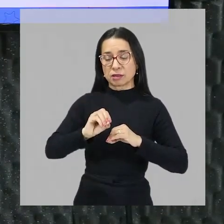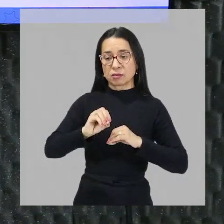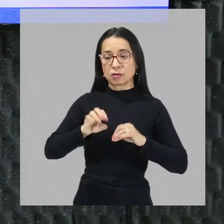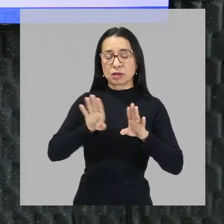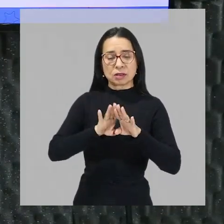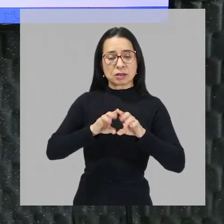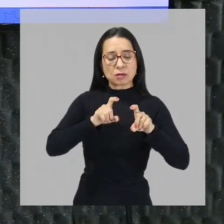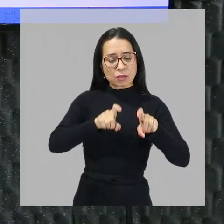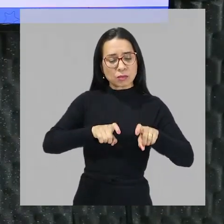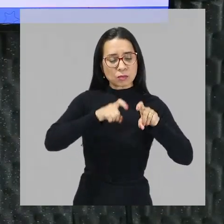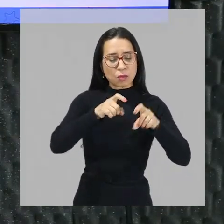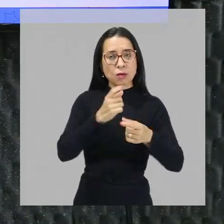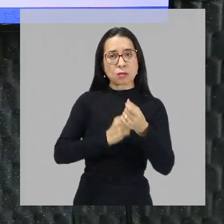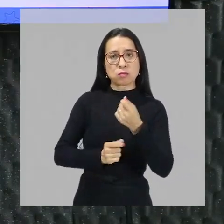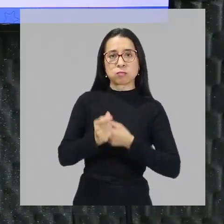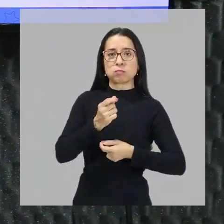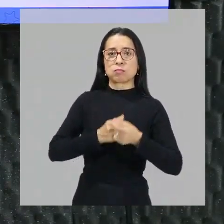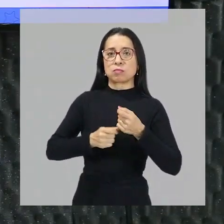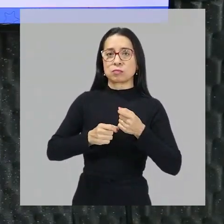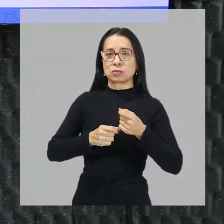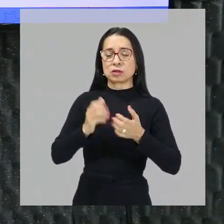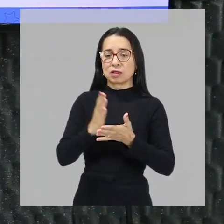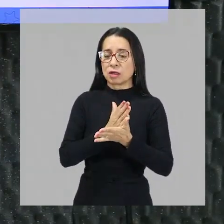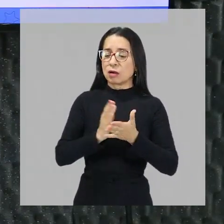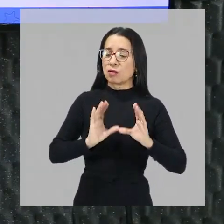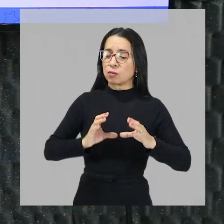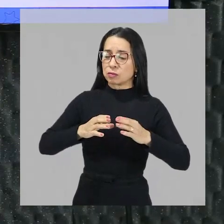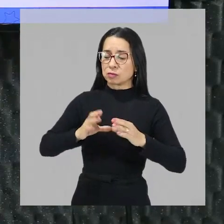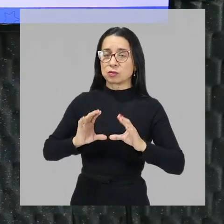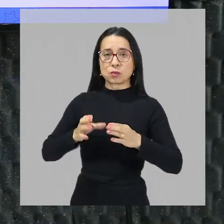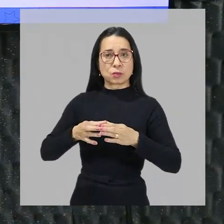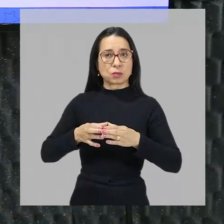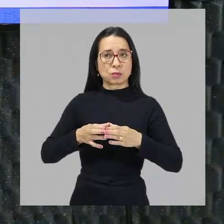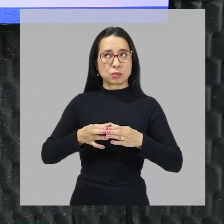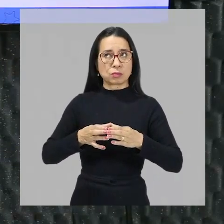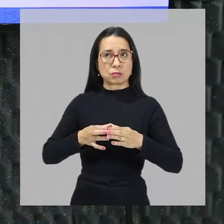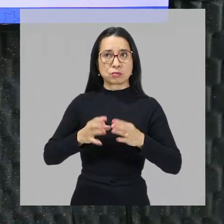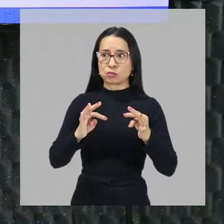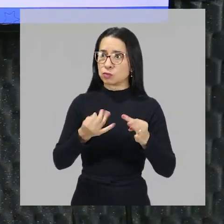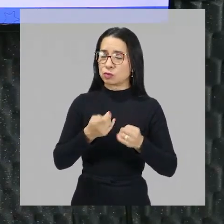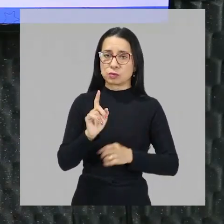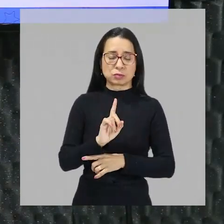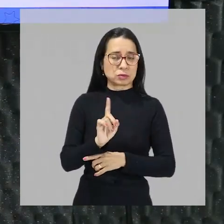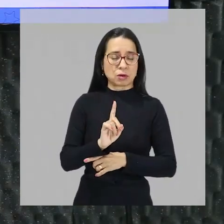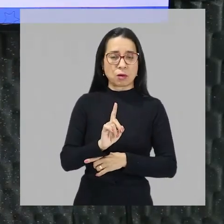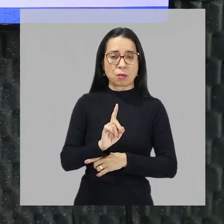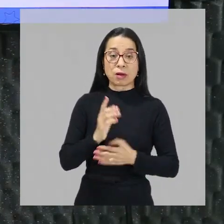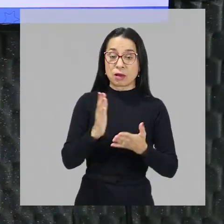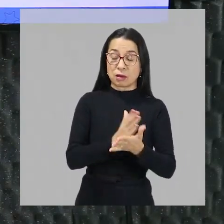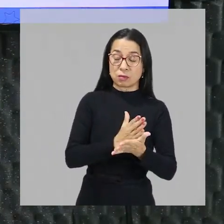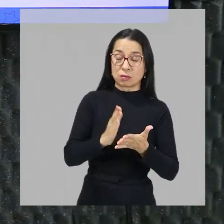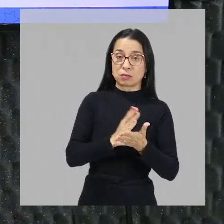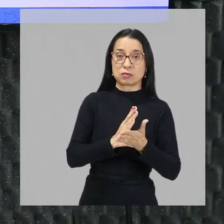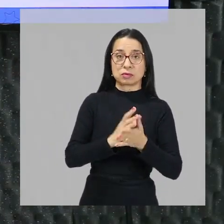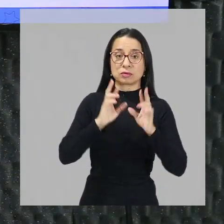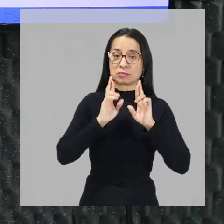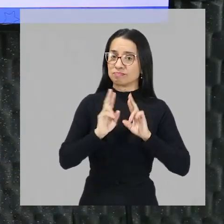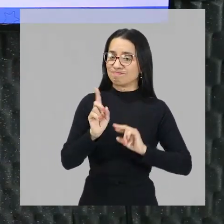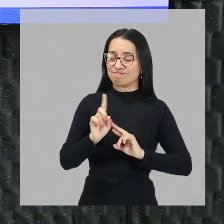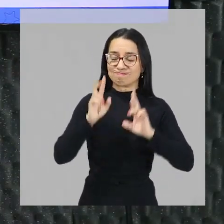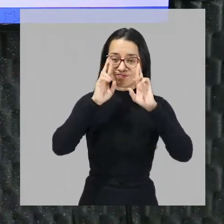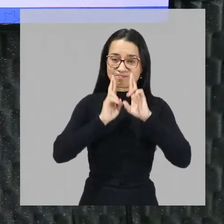agronegócio, né, alguns setores do agronegócio, não todos, tá, não respeito, evidentemente, essa